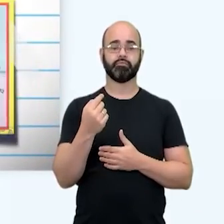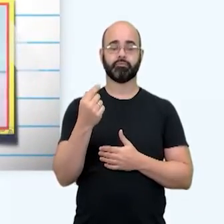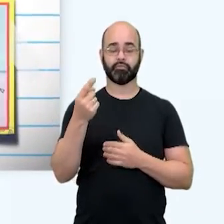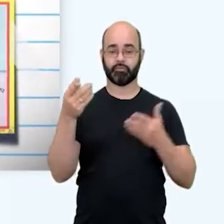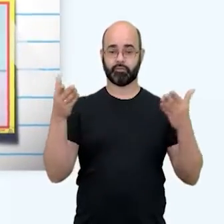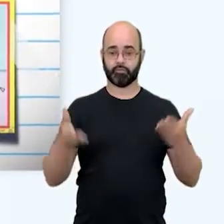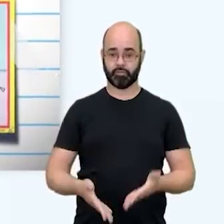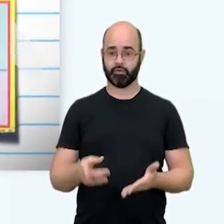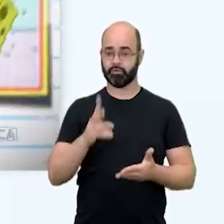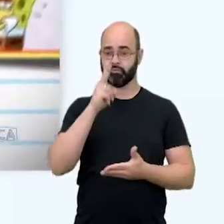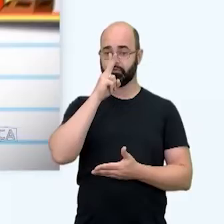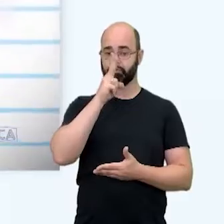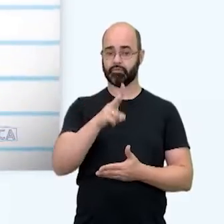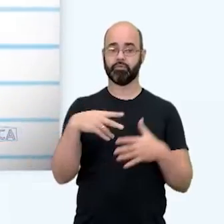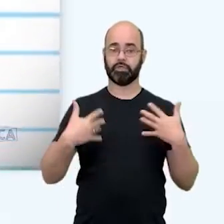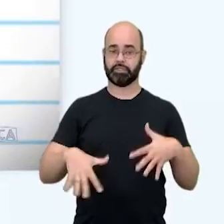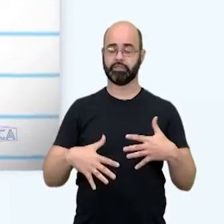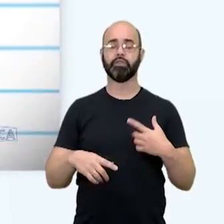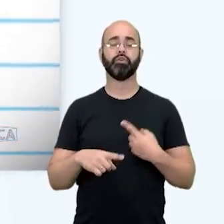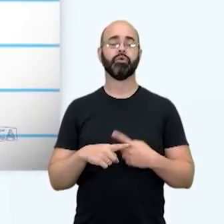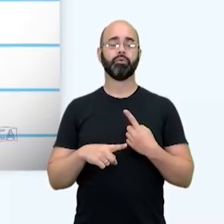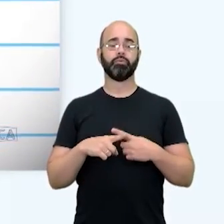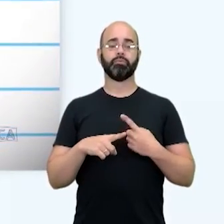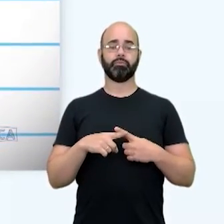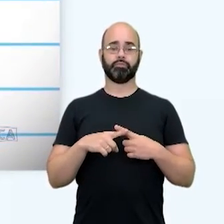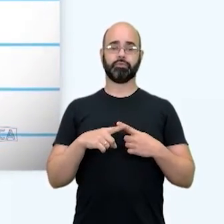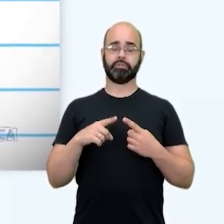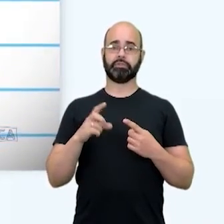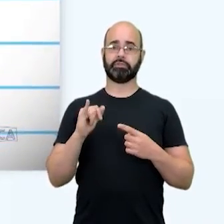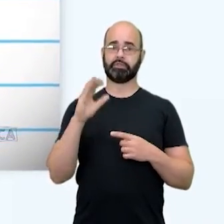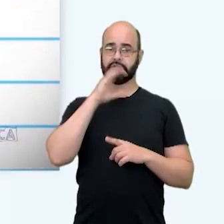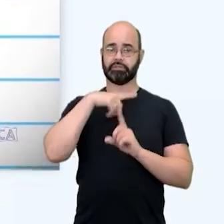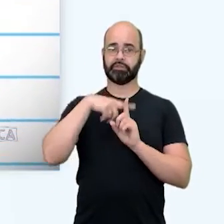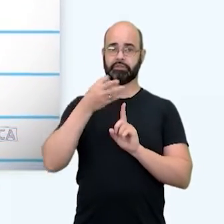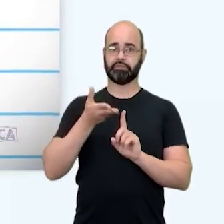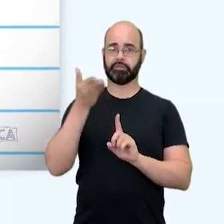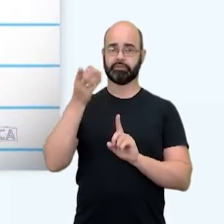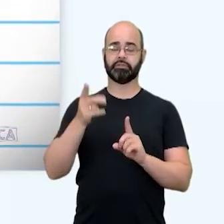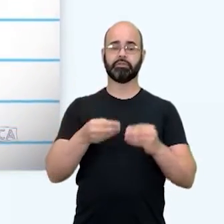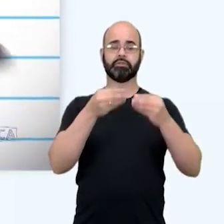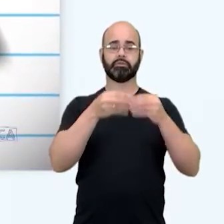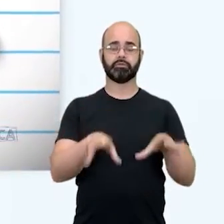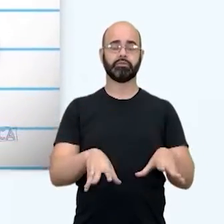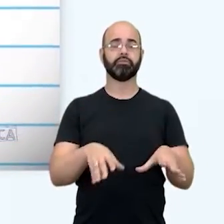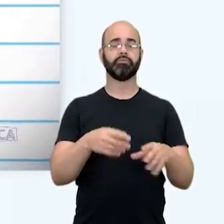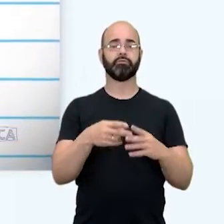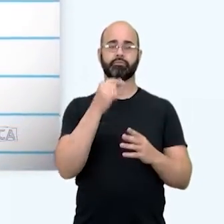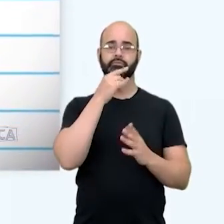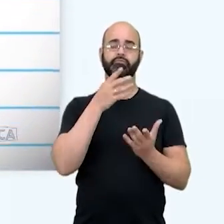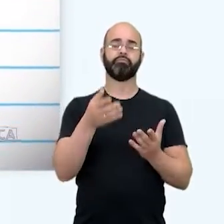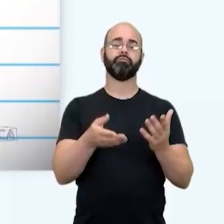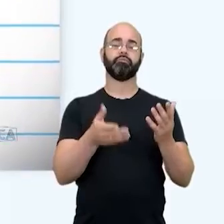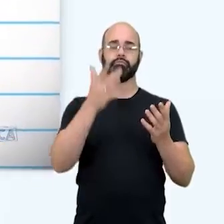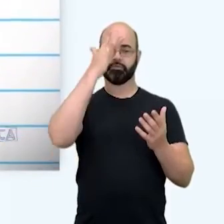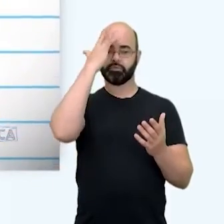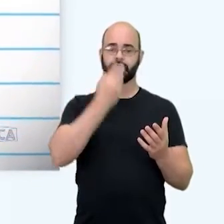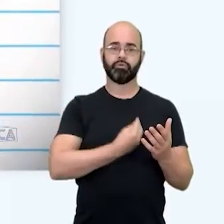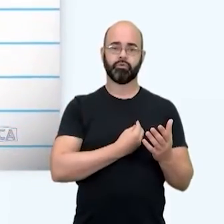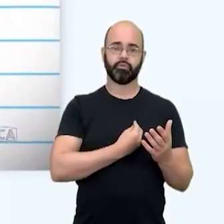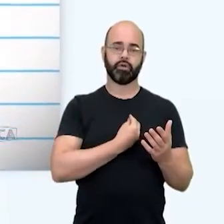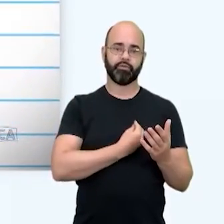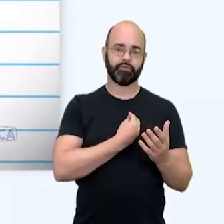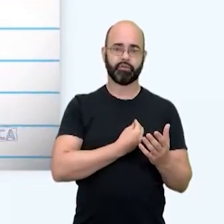atual é crítico. O aquecimento global tem consequências graves. Ele impacta a agricultura e a biodiversidade e